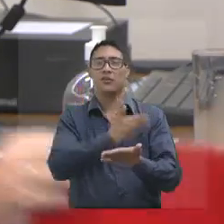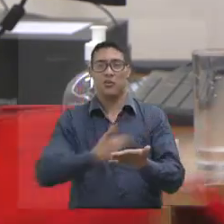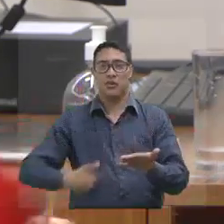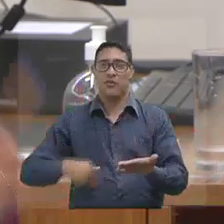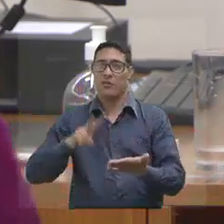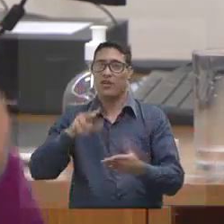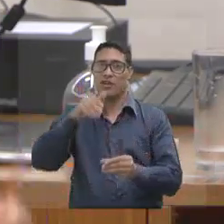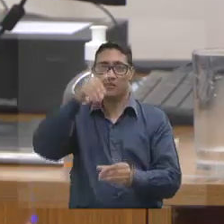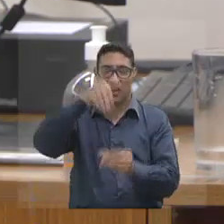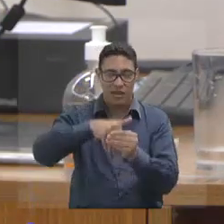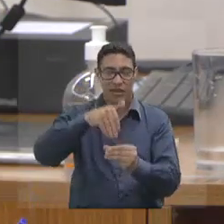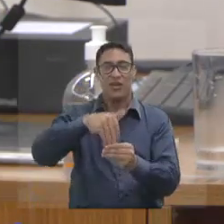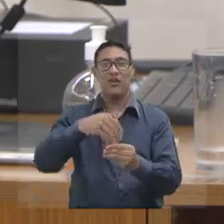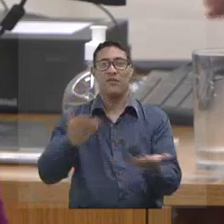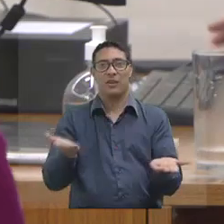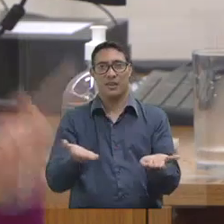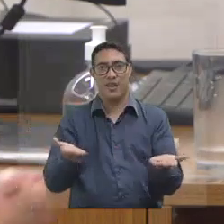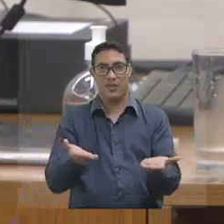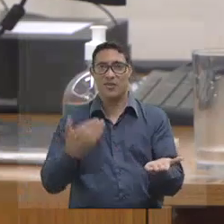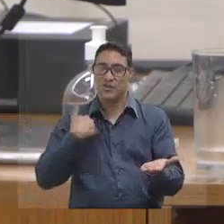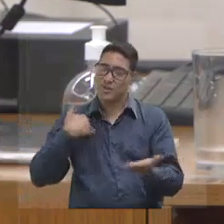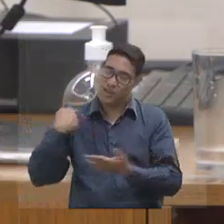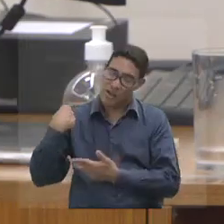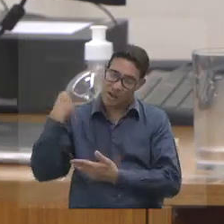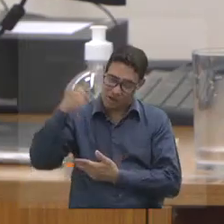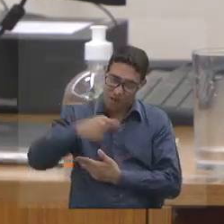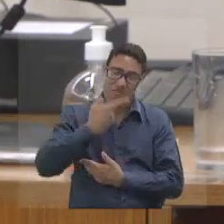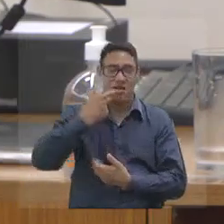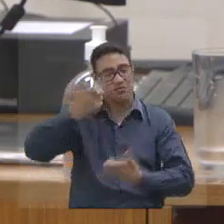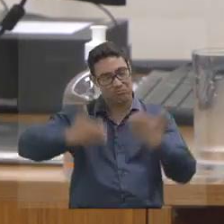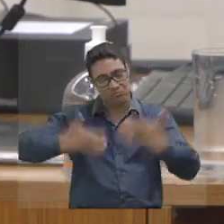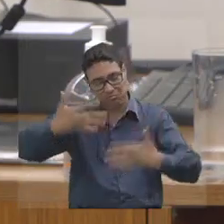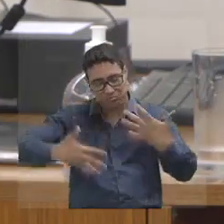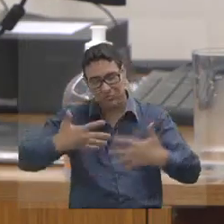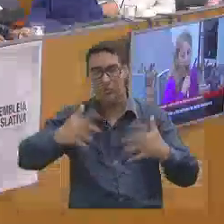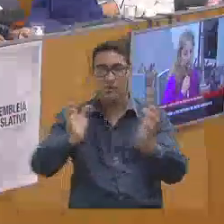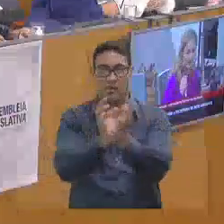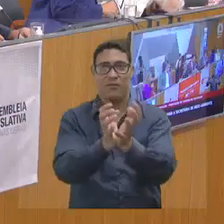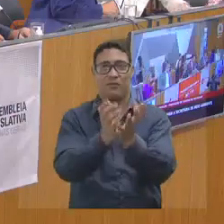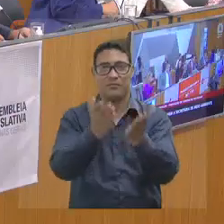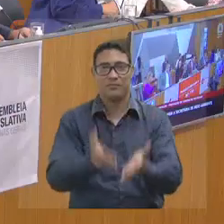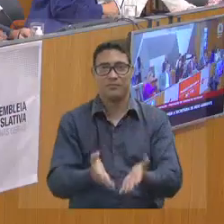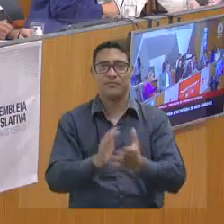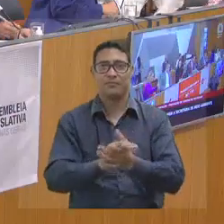educação antes do passe eu vou lá fazer essa esse argumento Obrigada presidente